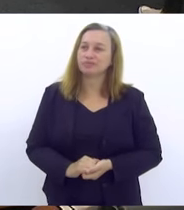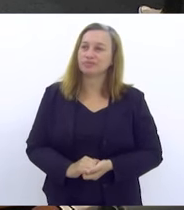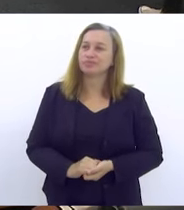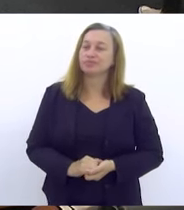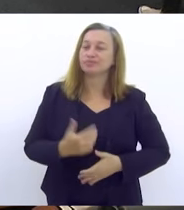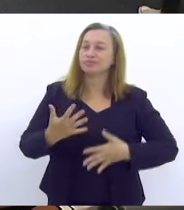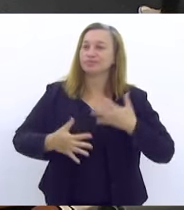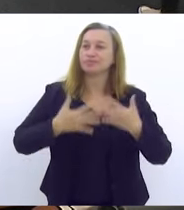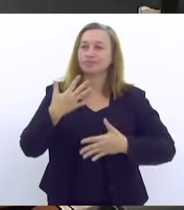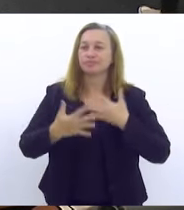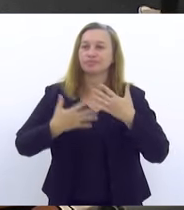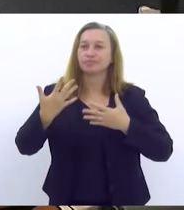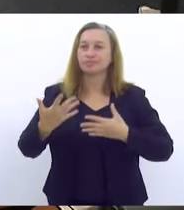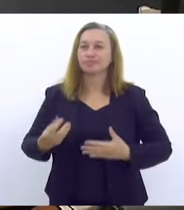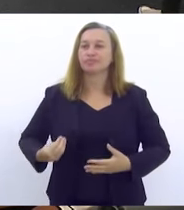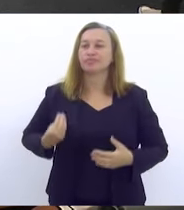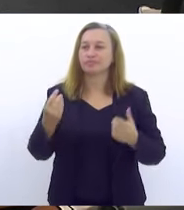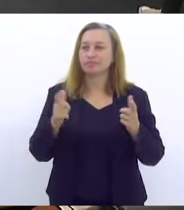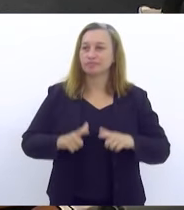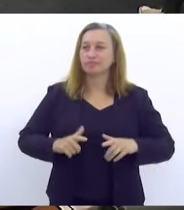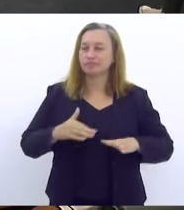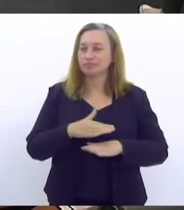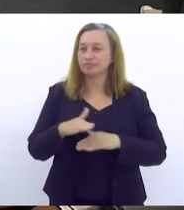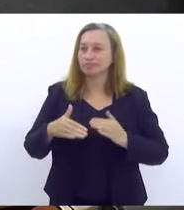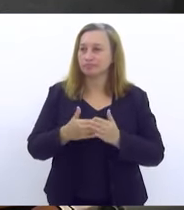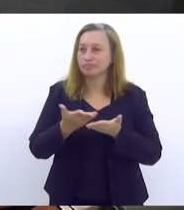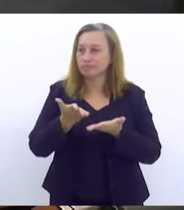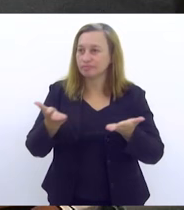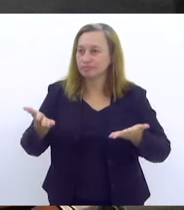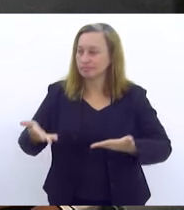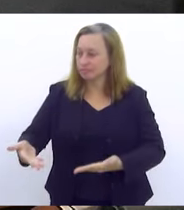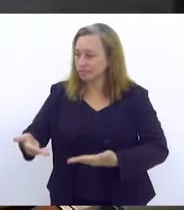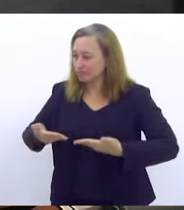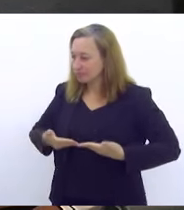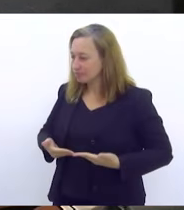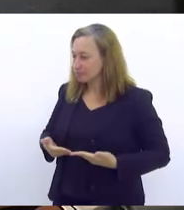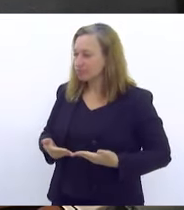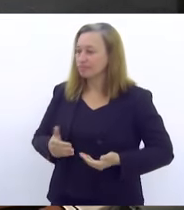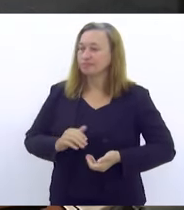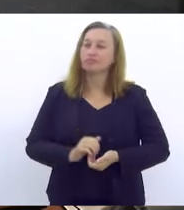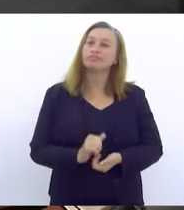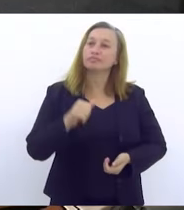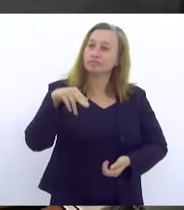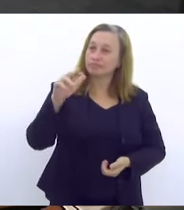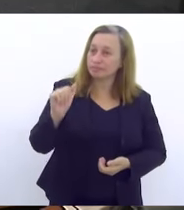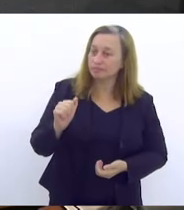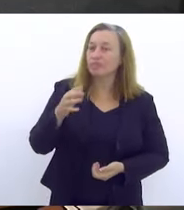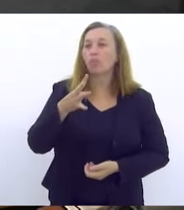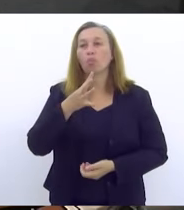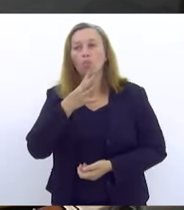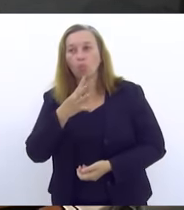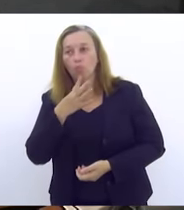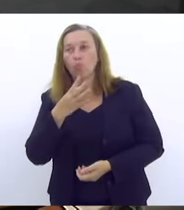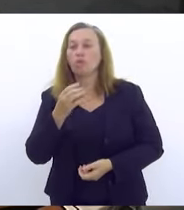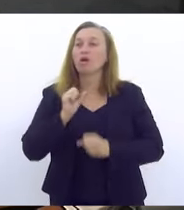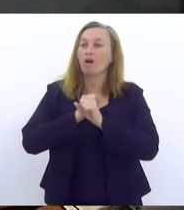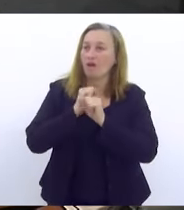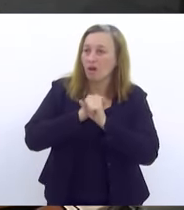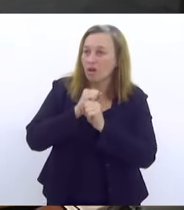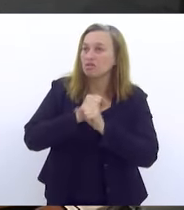gente estar aqui com todos, o convite da senhora, da dona Ana, que a gente já se conhece também há muitos